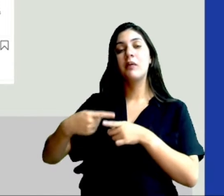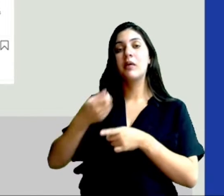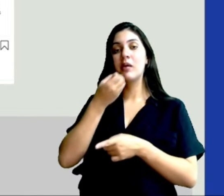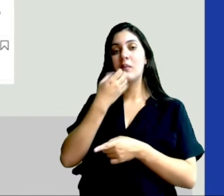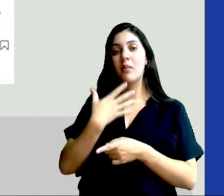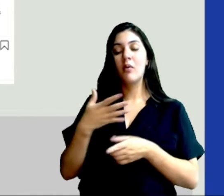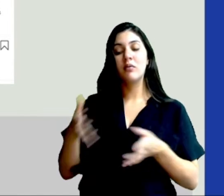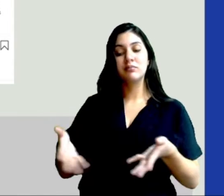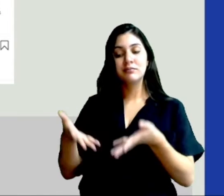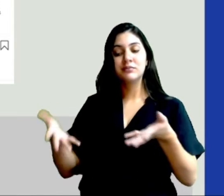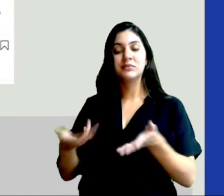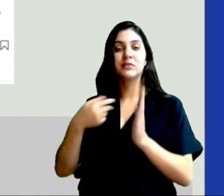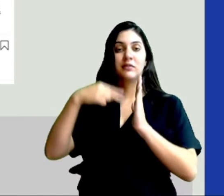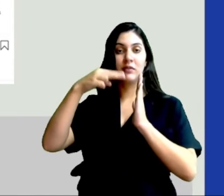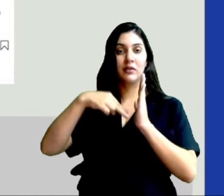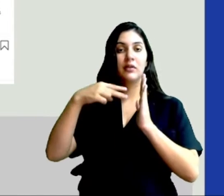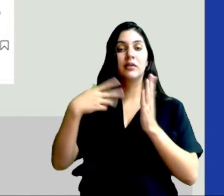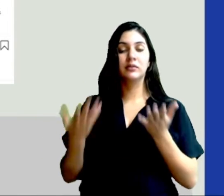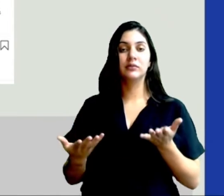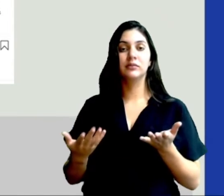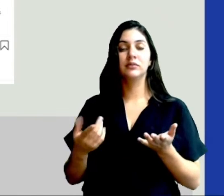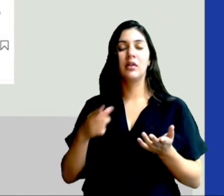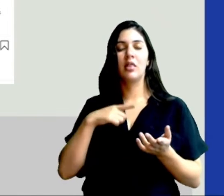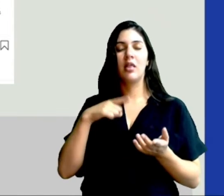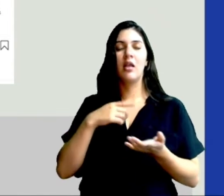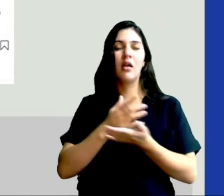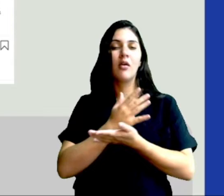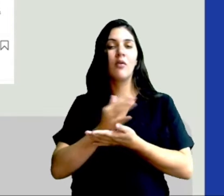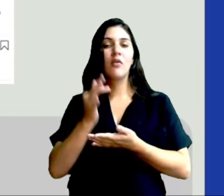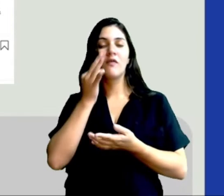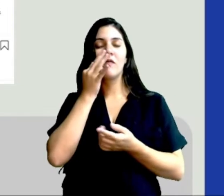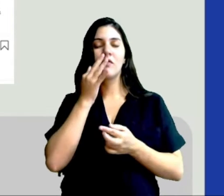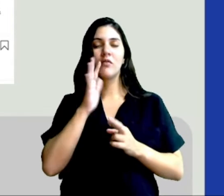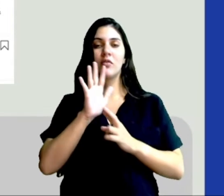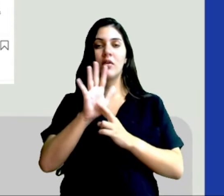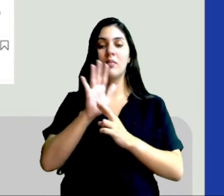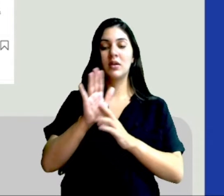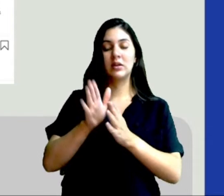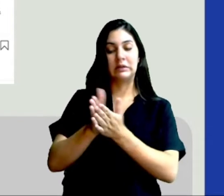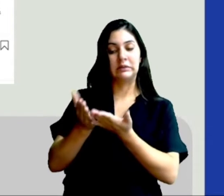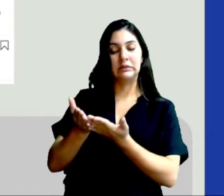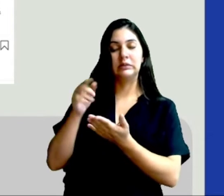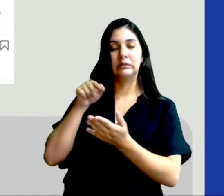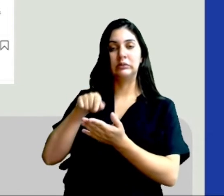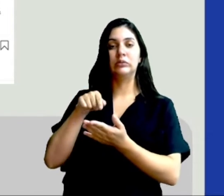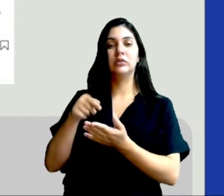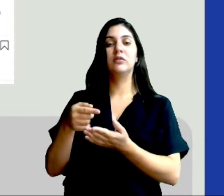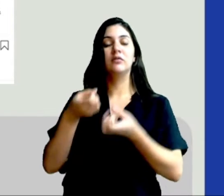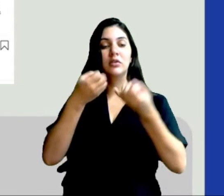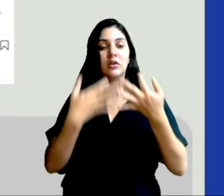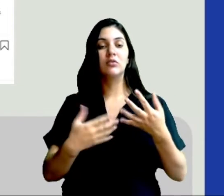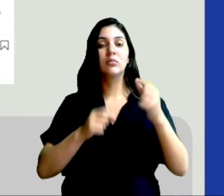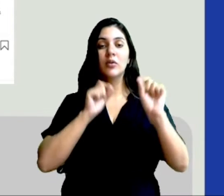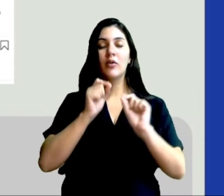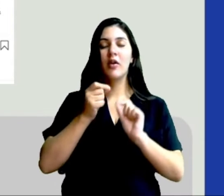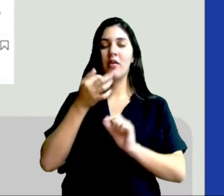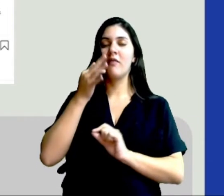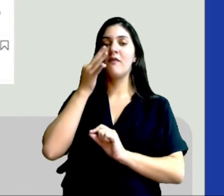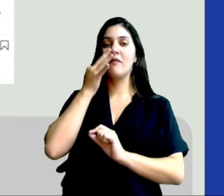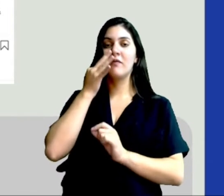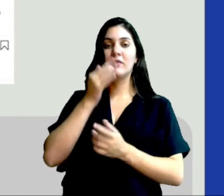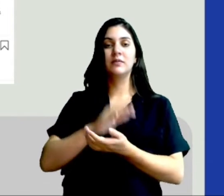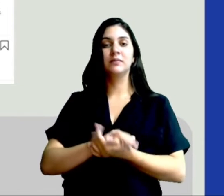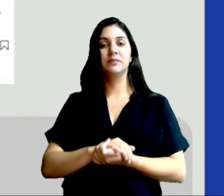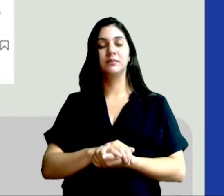bom, incentivando a leitura. E aí coloquei umas frutas representando, né, a capa do livro, já que fala de frutas.